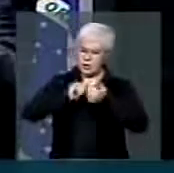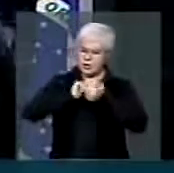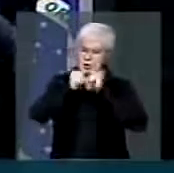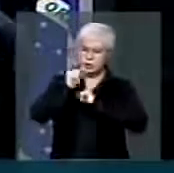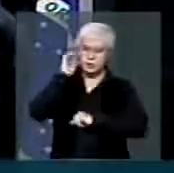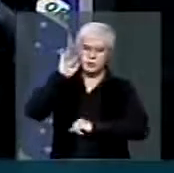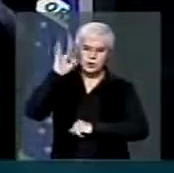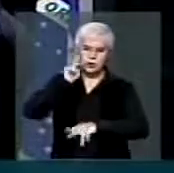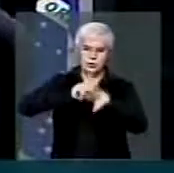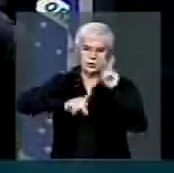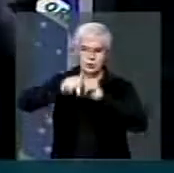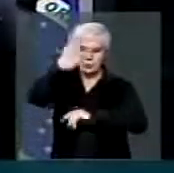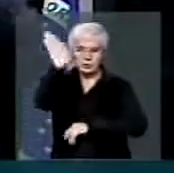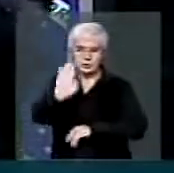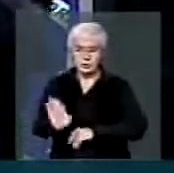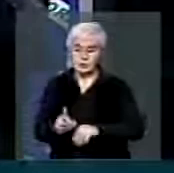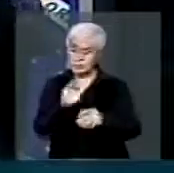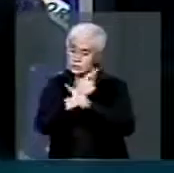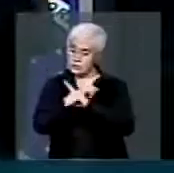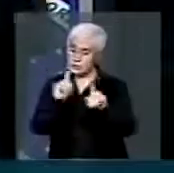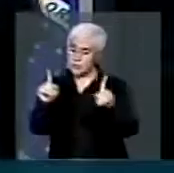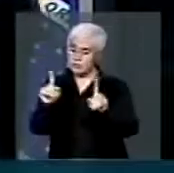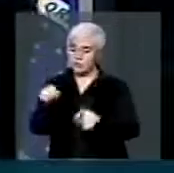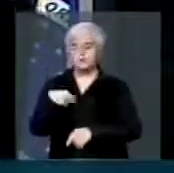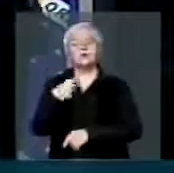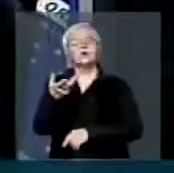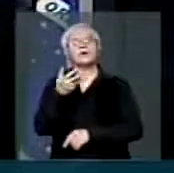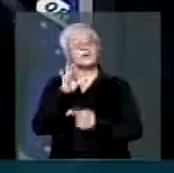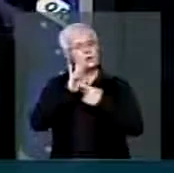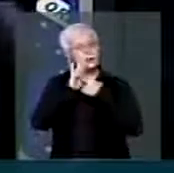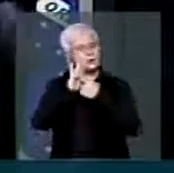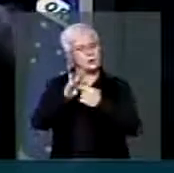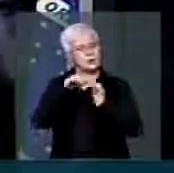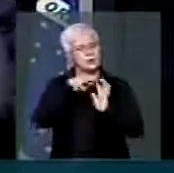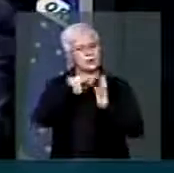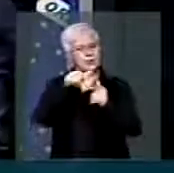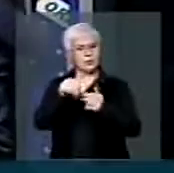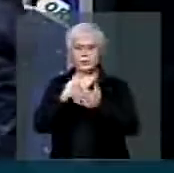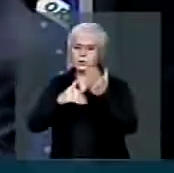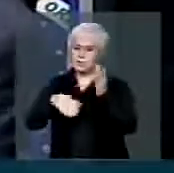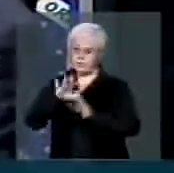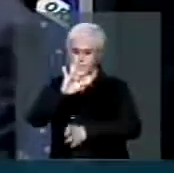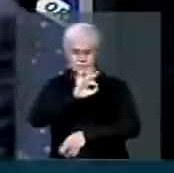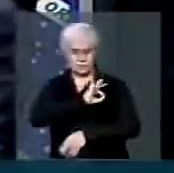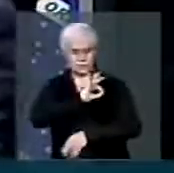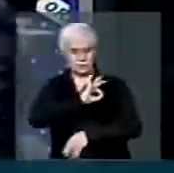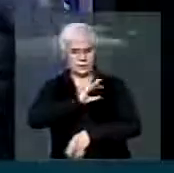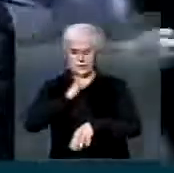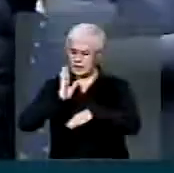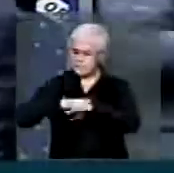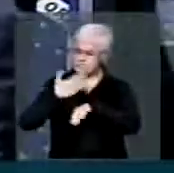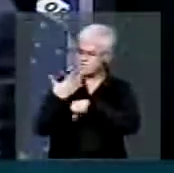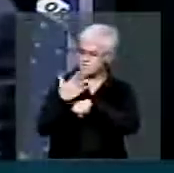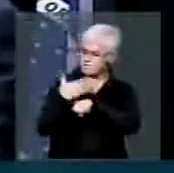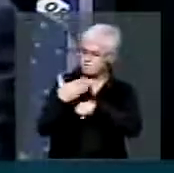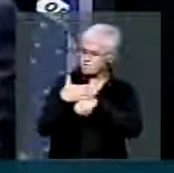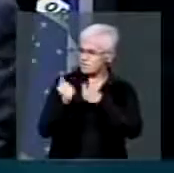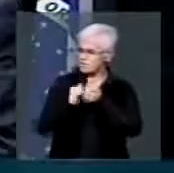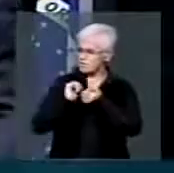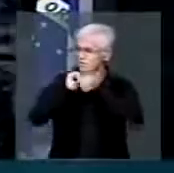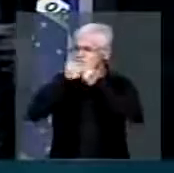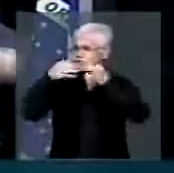Nós queríamos estar mostrando para o mundo que os nossos policiais são os mais preparados, que os